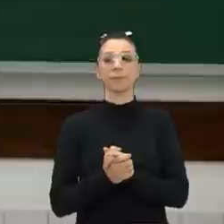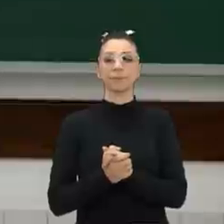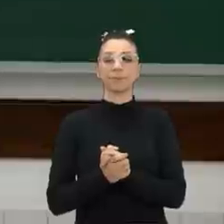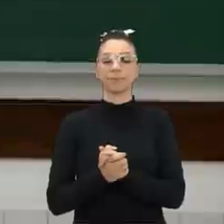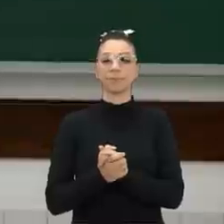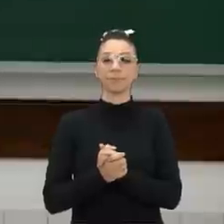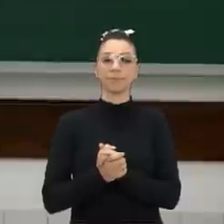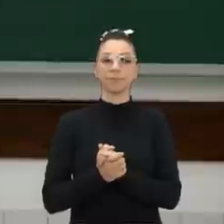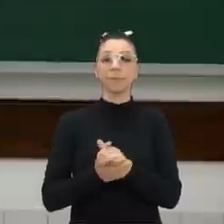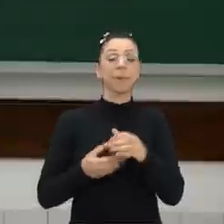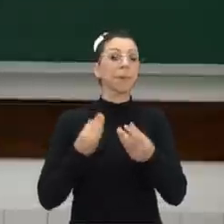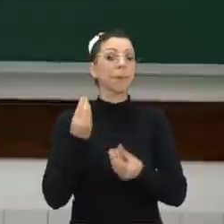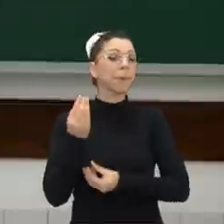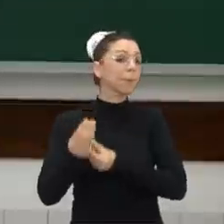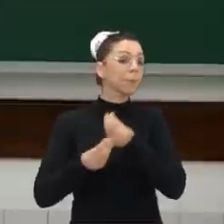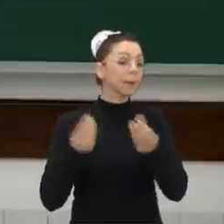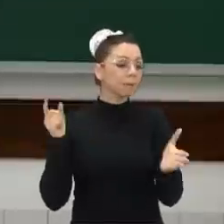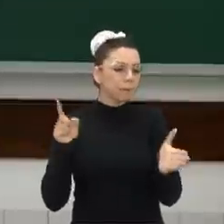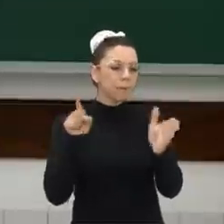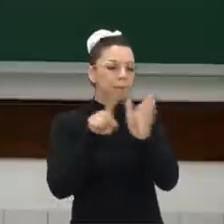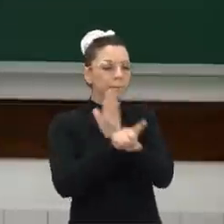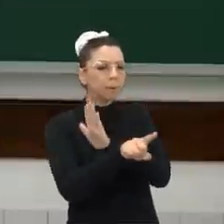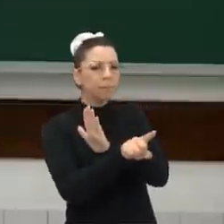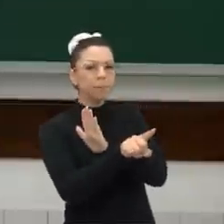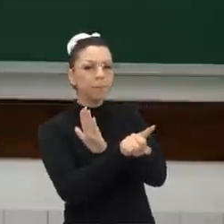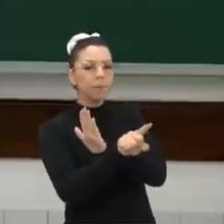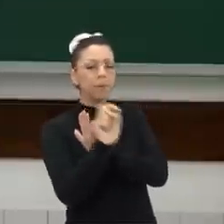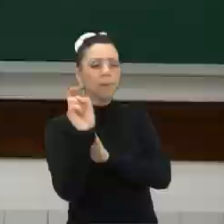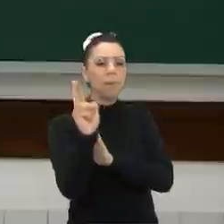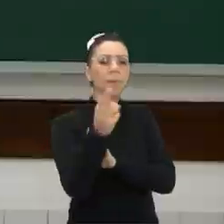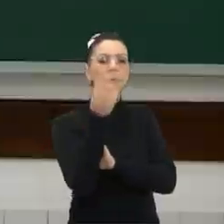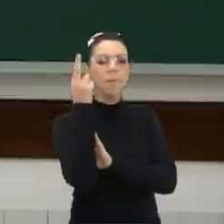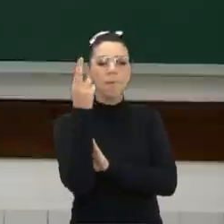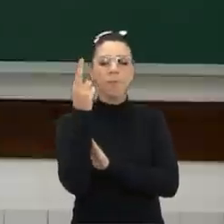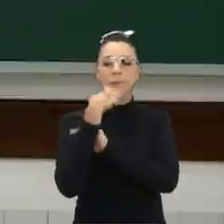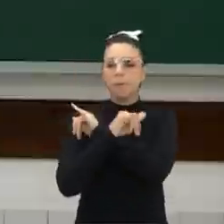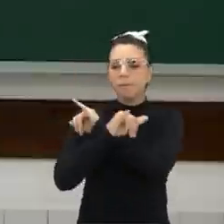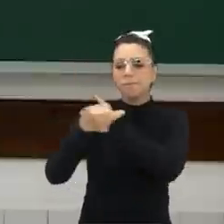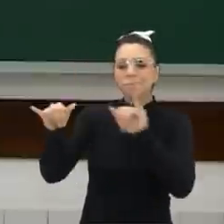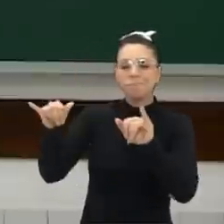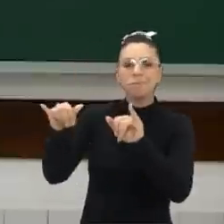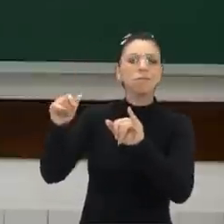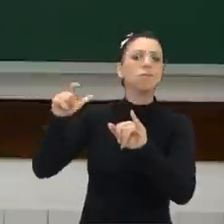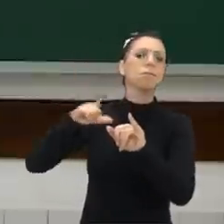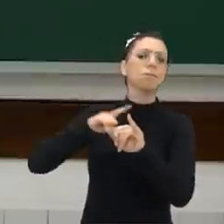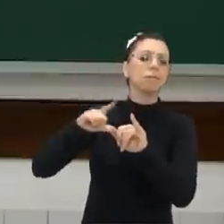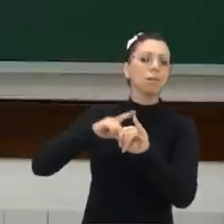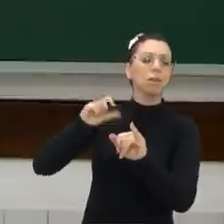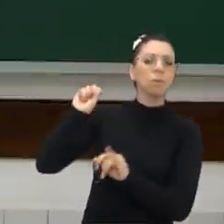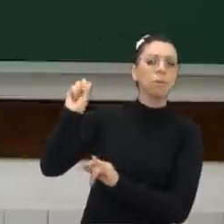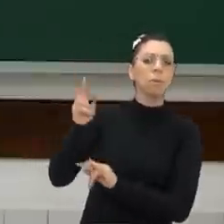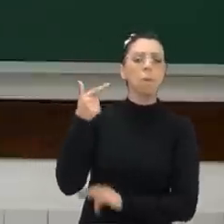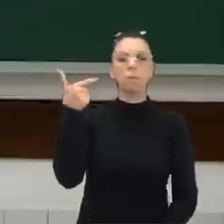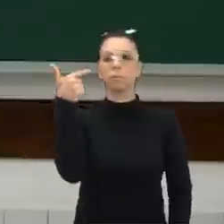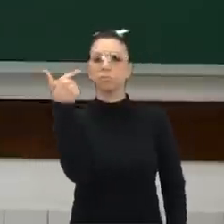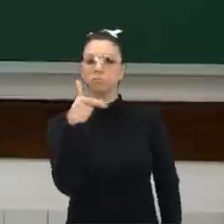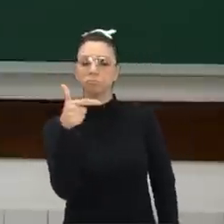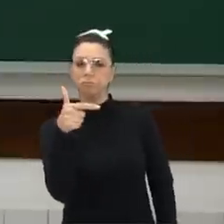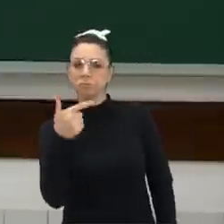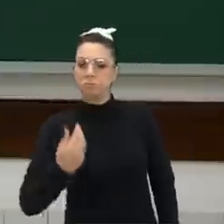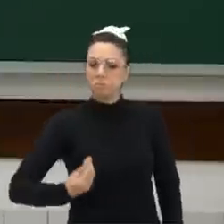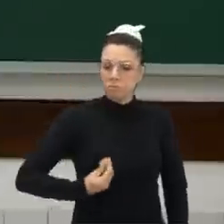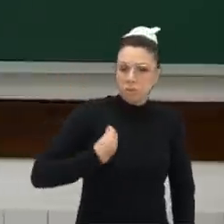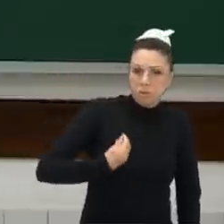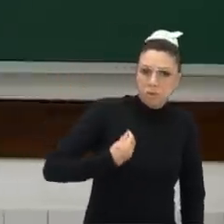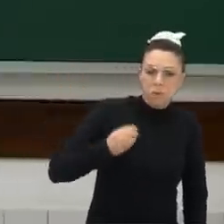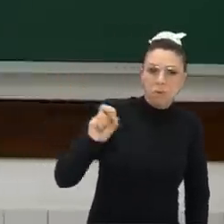é que eu vou perguntar ou dizer se tem ou não tem, se existe ou se